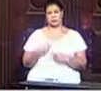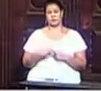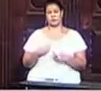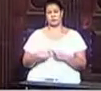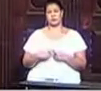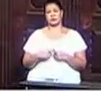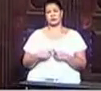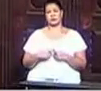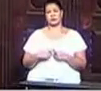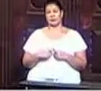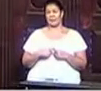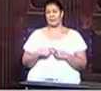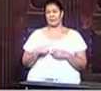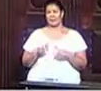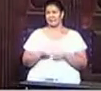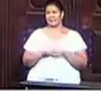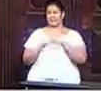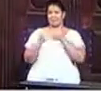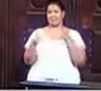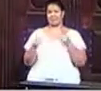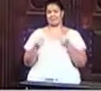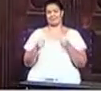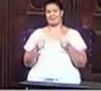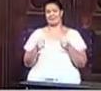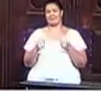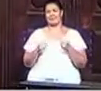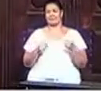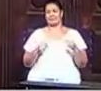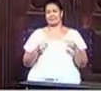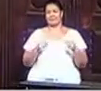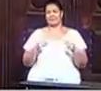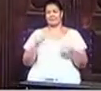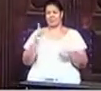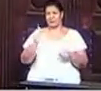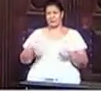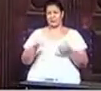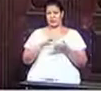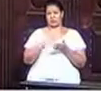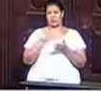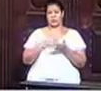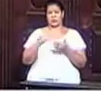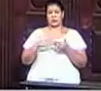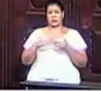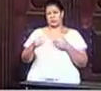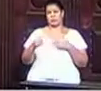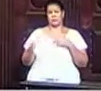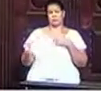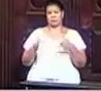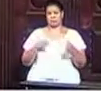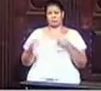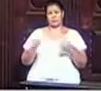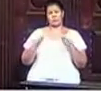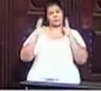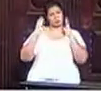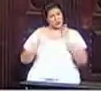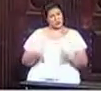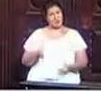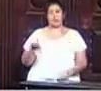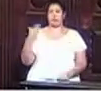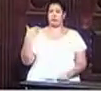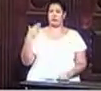um simples extrato do termo de aditamento que prorrogou o que já tinha sido prorrogado, que Vossa Excelência bem